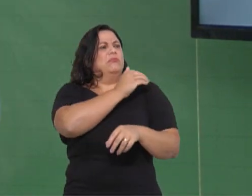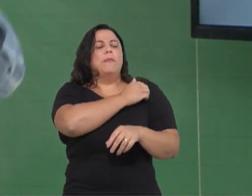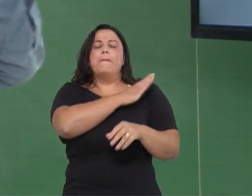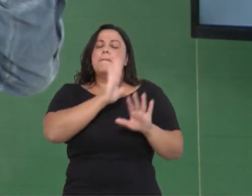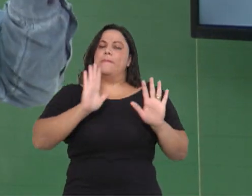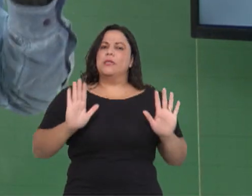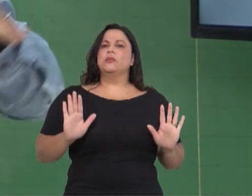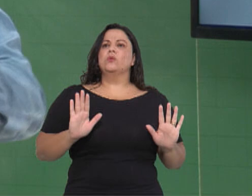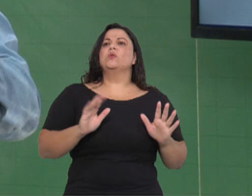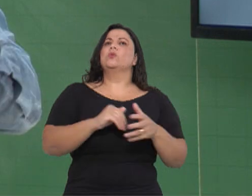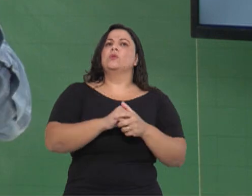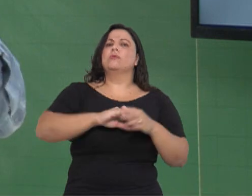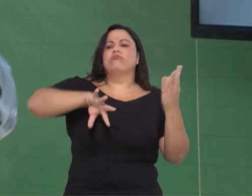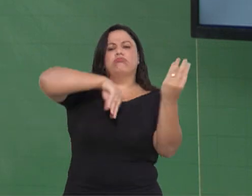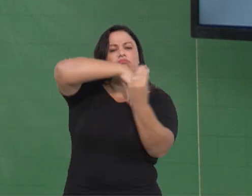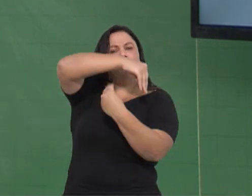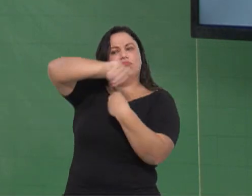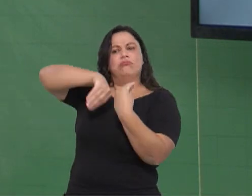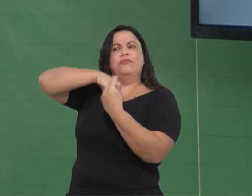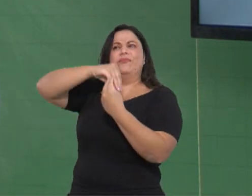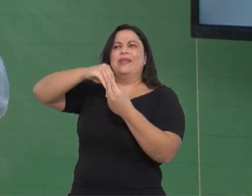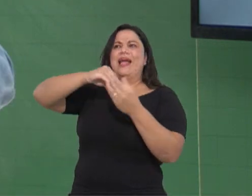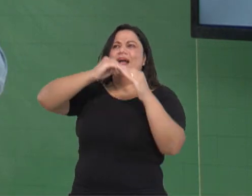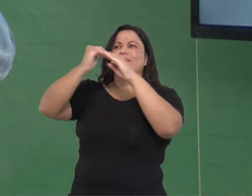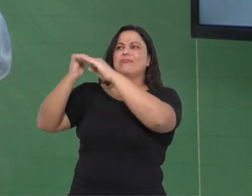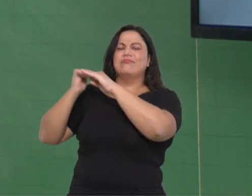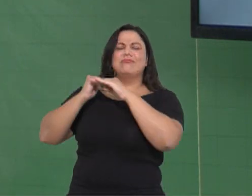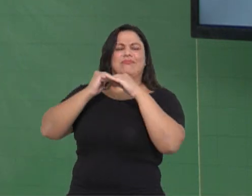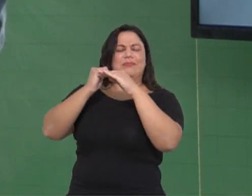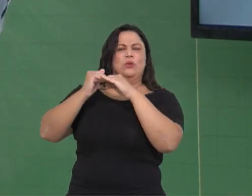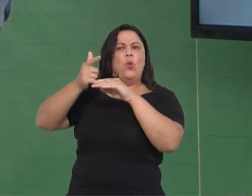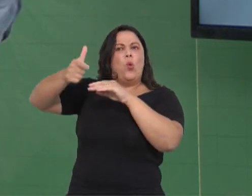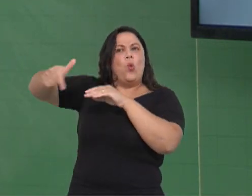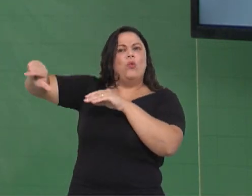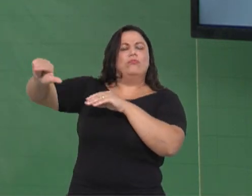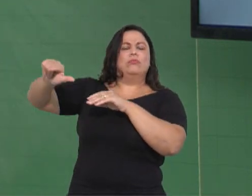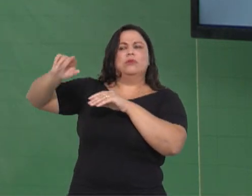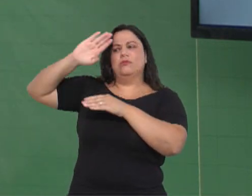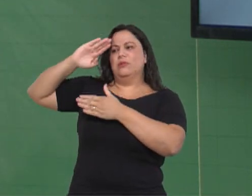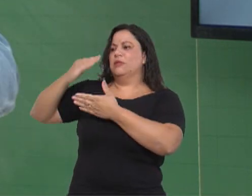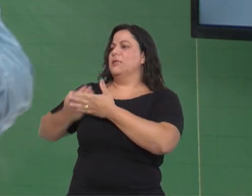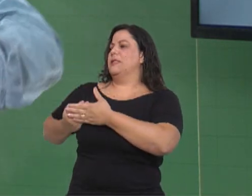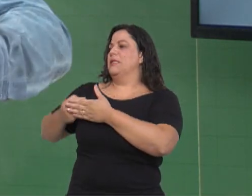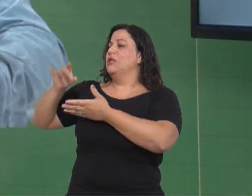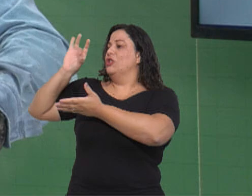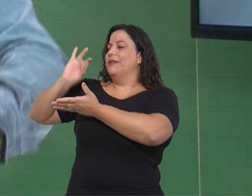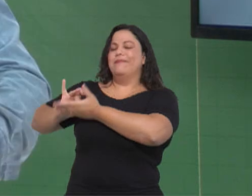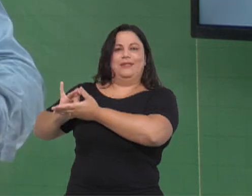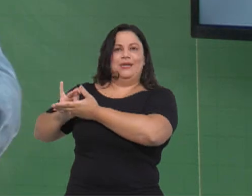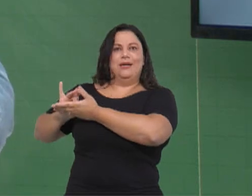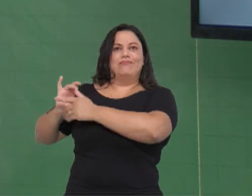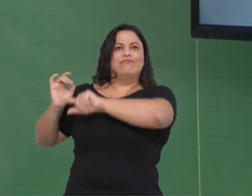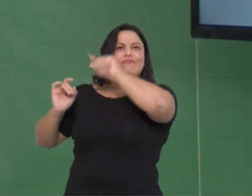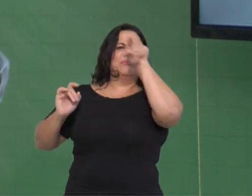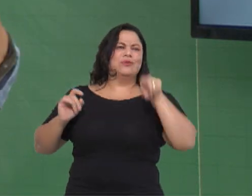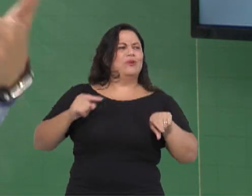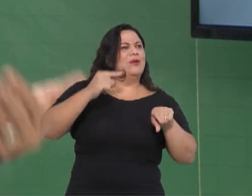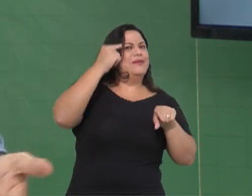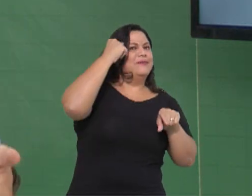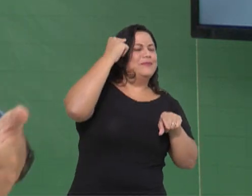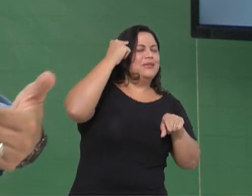religiões hegemônicas, nas mais conhecidas, aquilo que eles acreditam é um tipo de verdade. Quando nós pensamos as